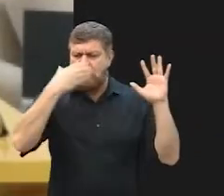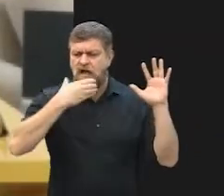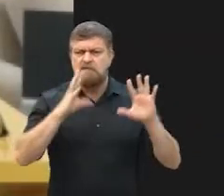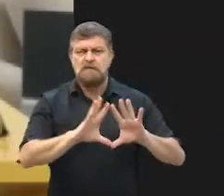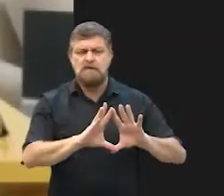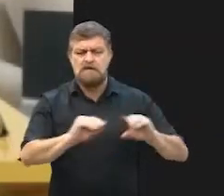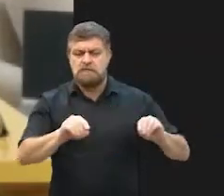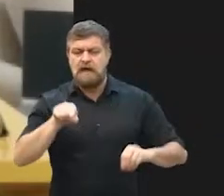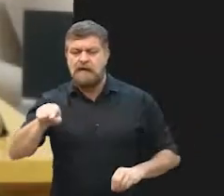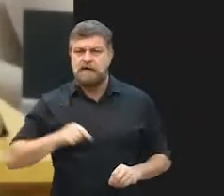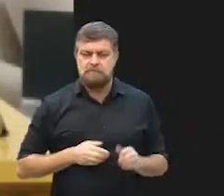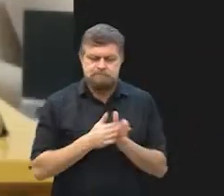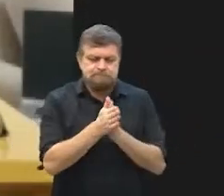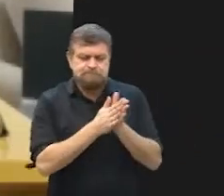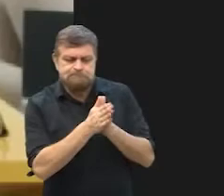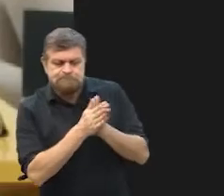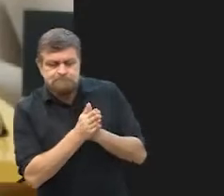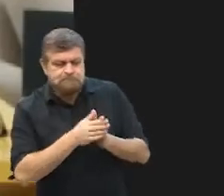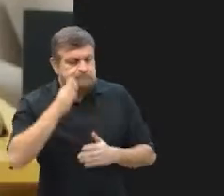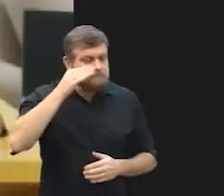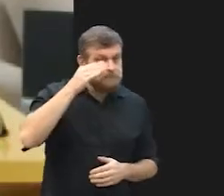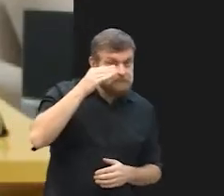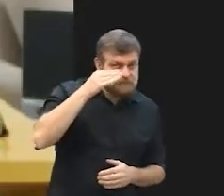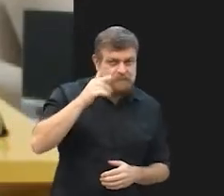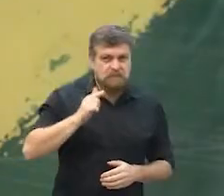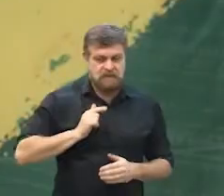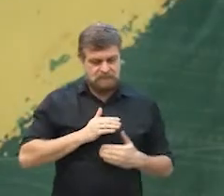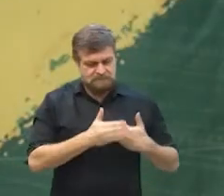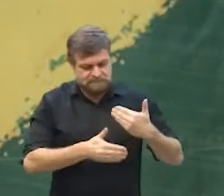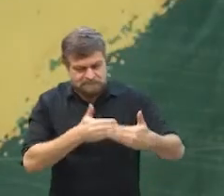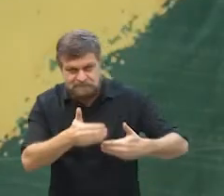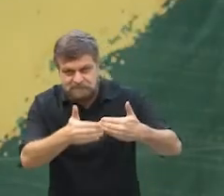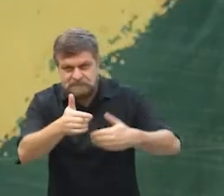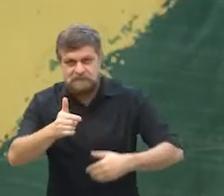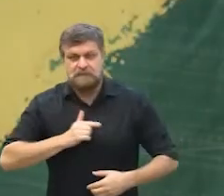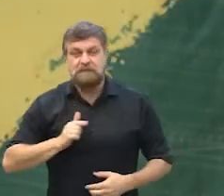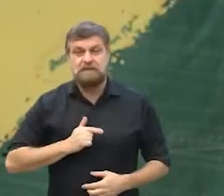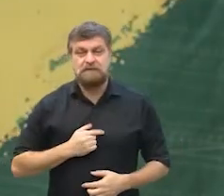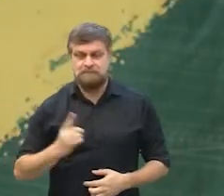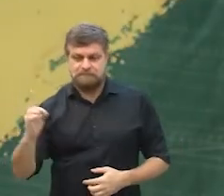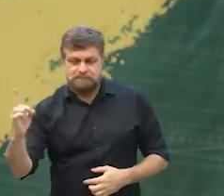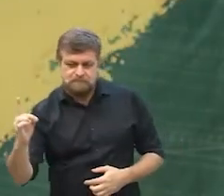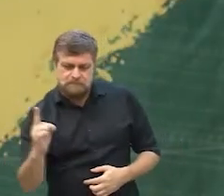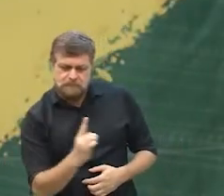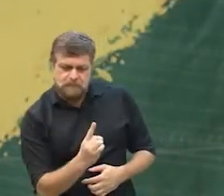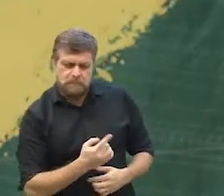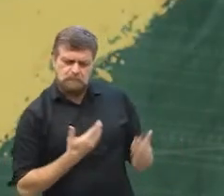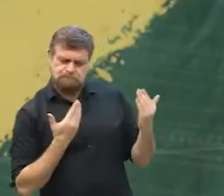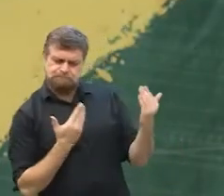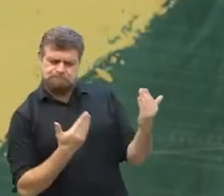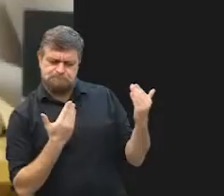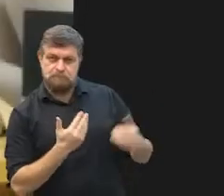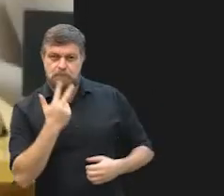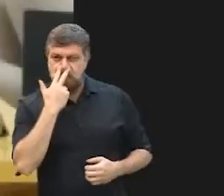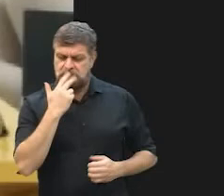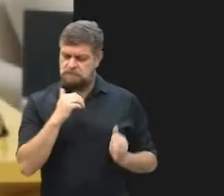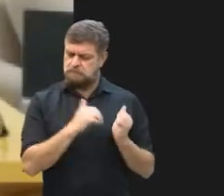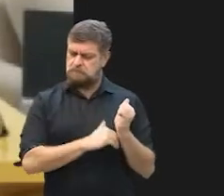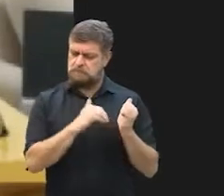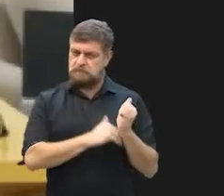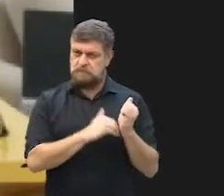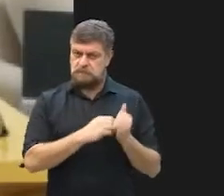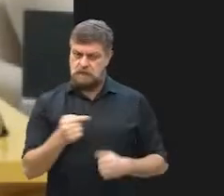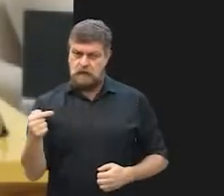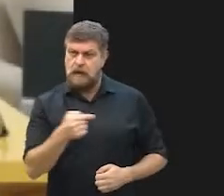querem também descobrir isso, e as coisas vão acontecendo de um modo que eles chegam a uma outra hipótese, de um outro mistério. Segundo eles,